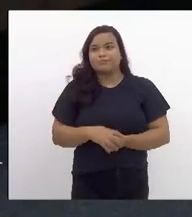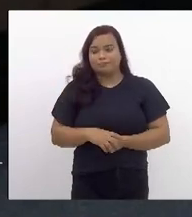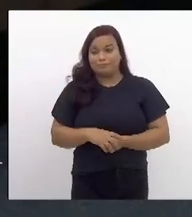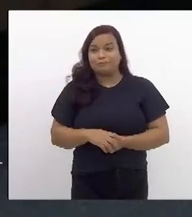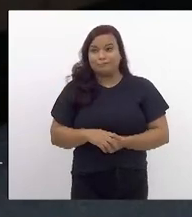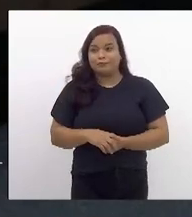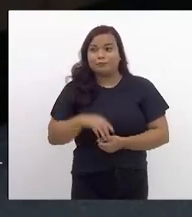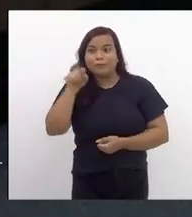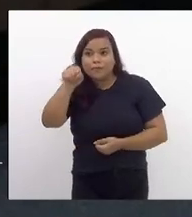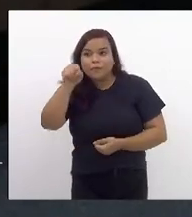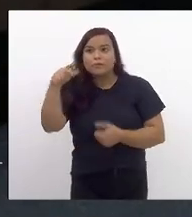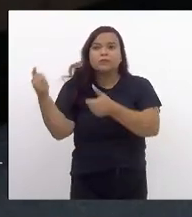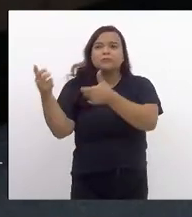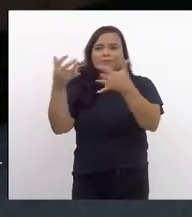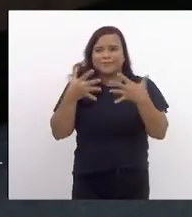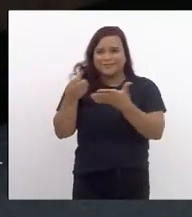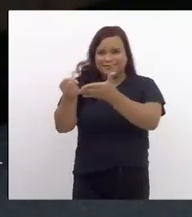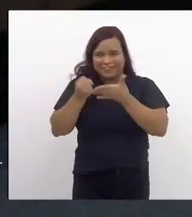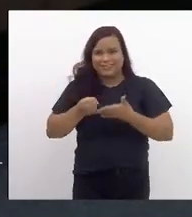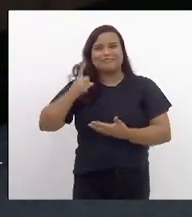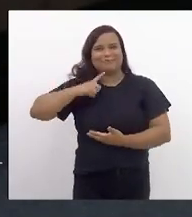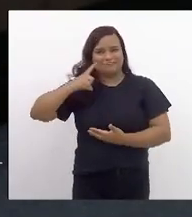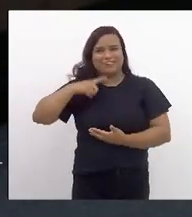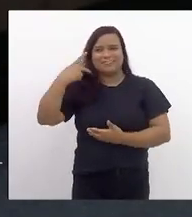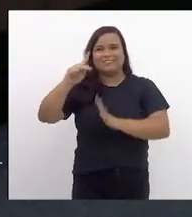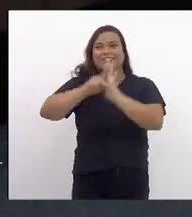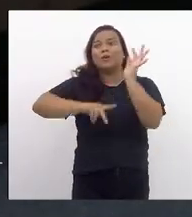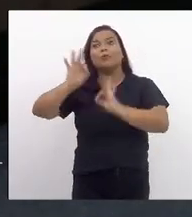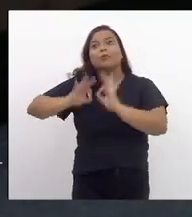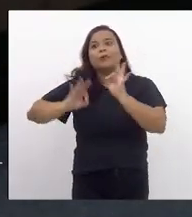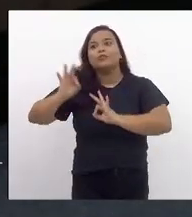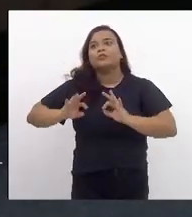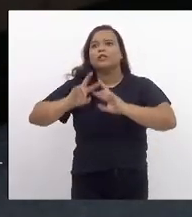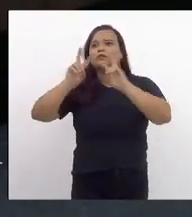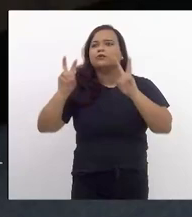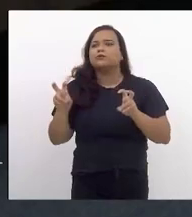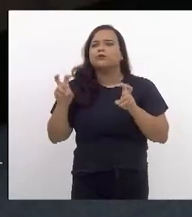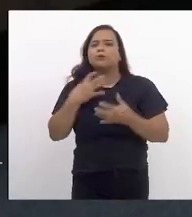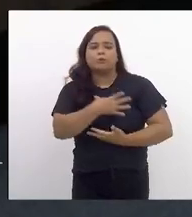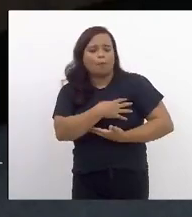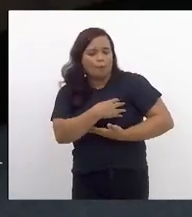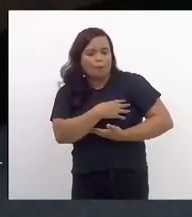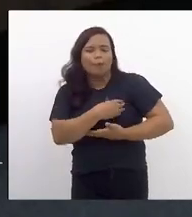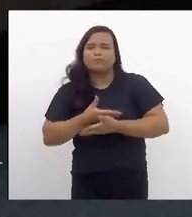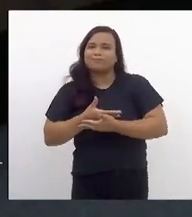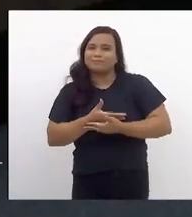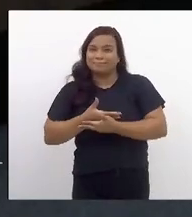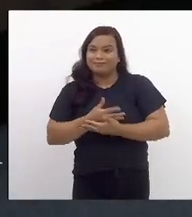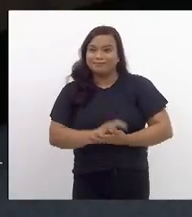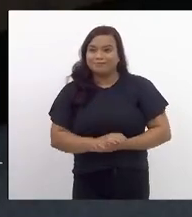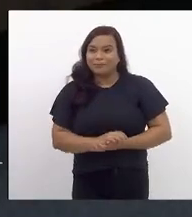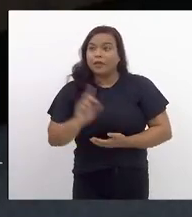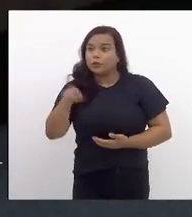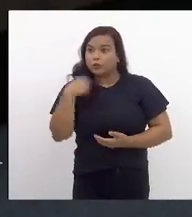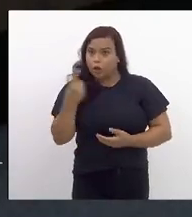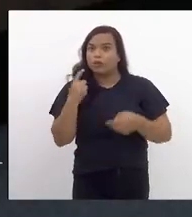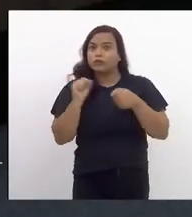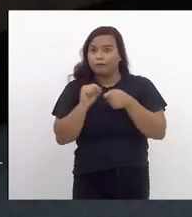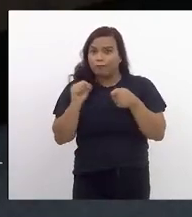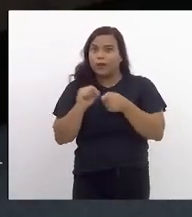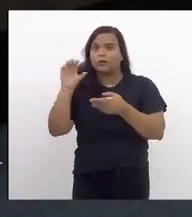importantes que Vossa Excelência traz no seu projeto com relação à amamentação. Nós fizemos uma CPI